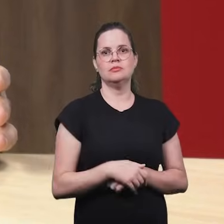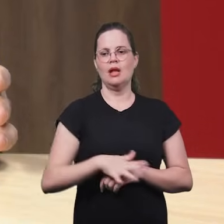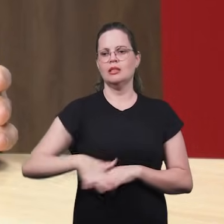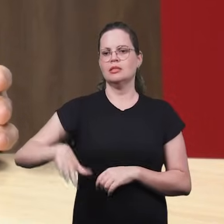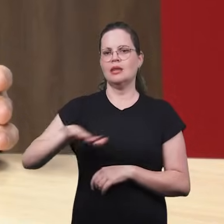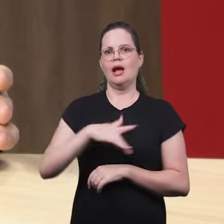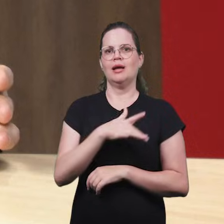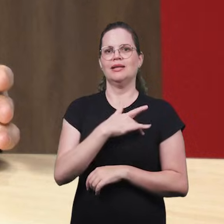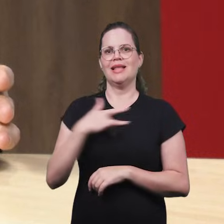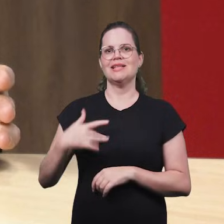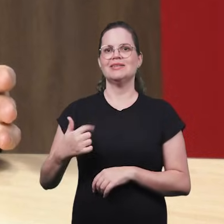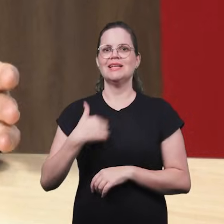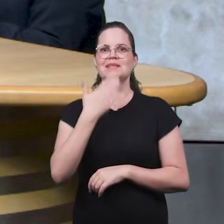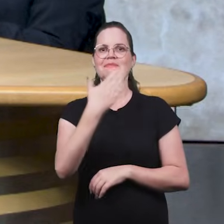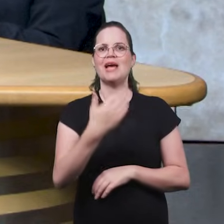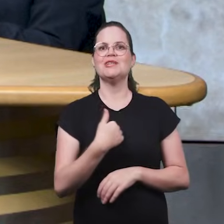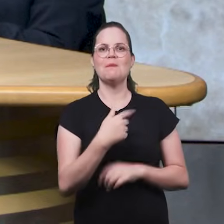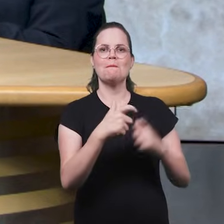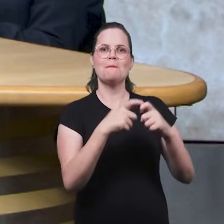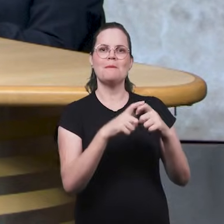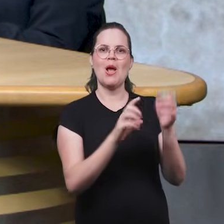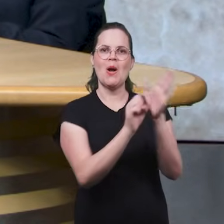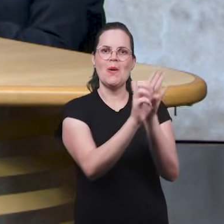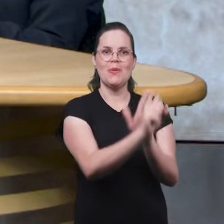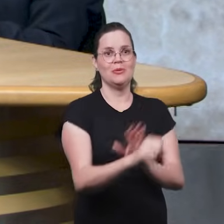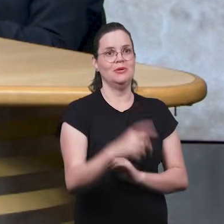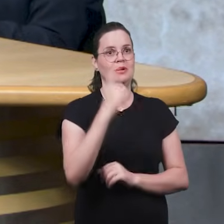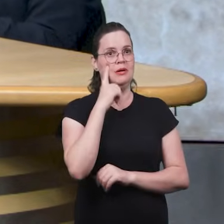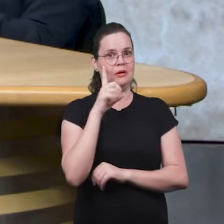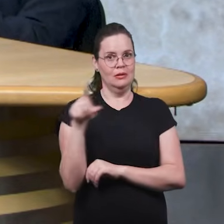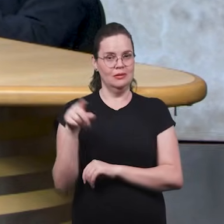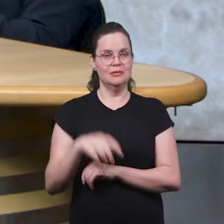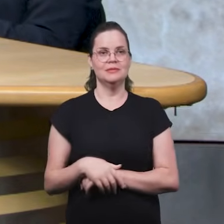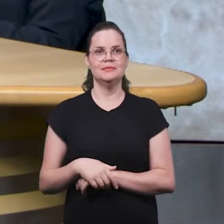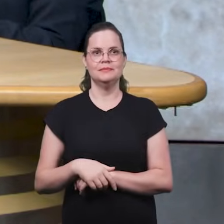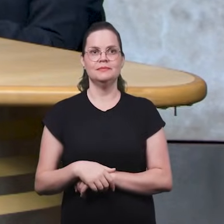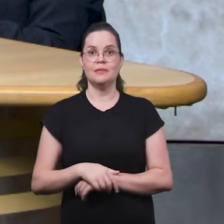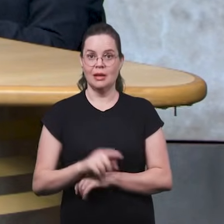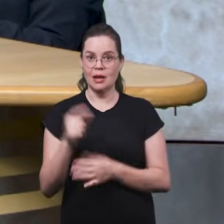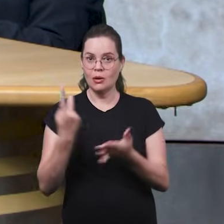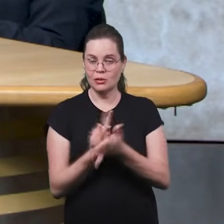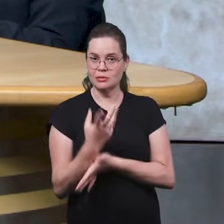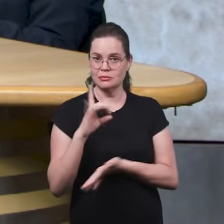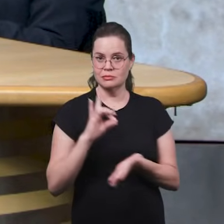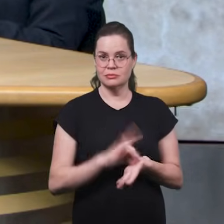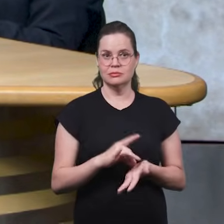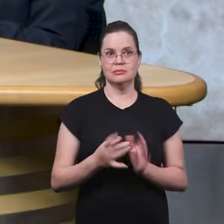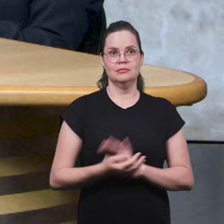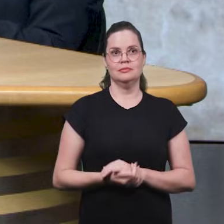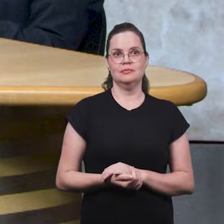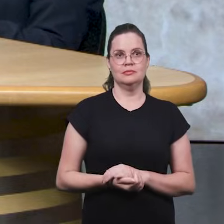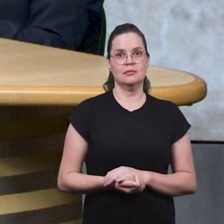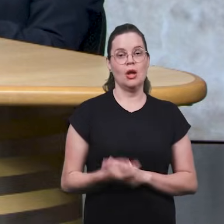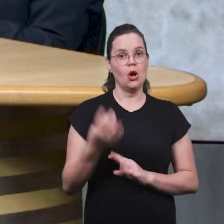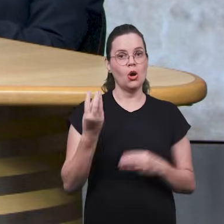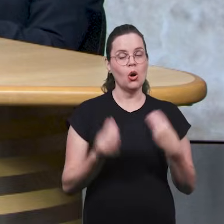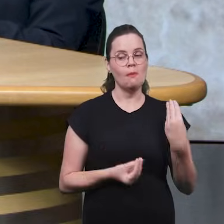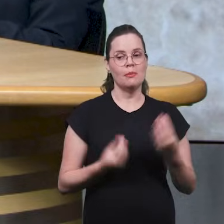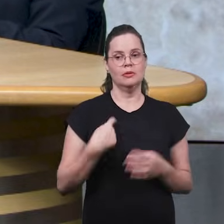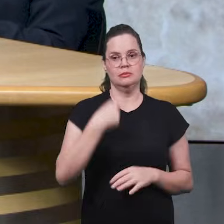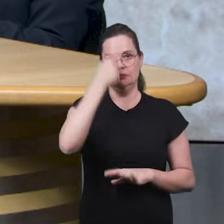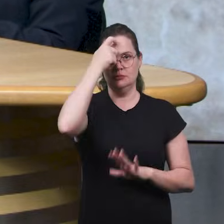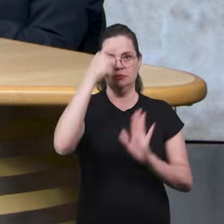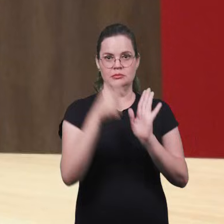as pessoas chamam o Dr. Google. Dr. Google. Não, olha só, isso é real. Como a